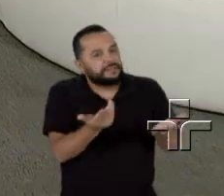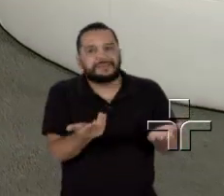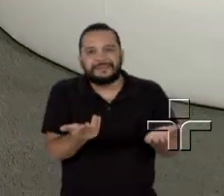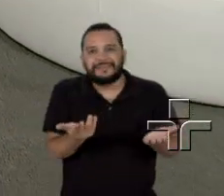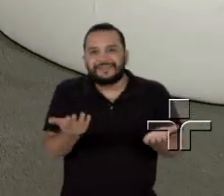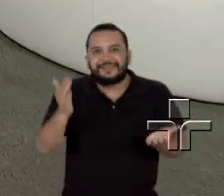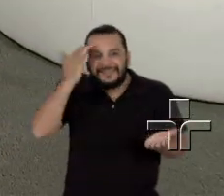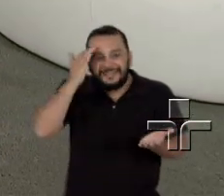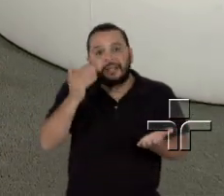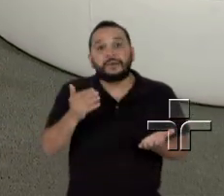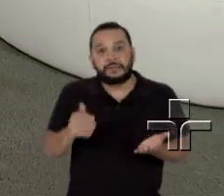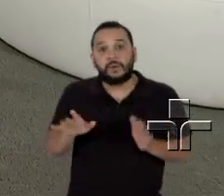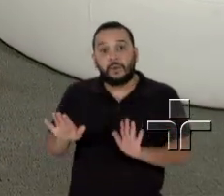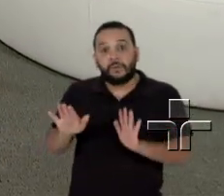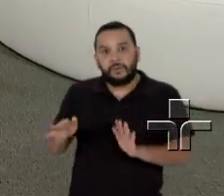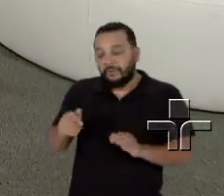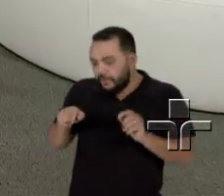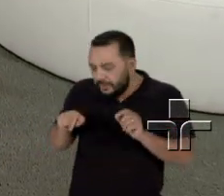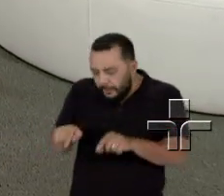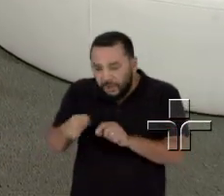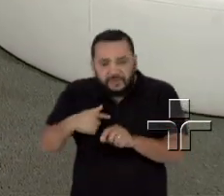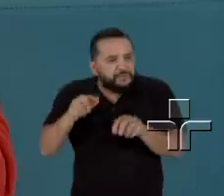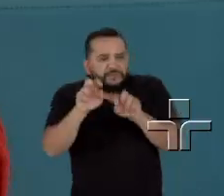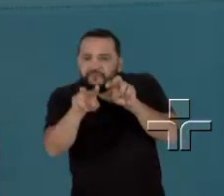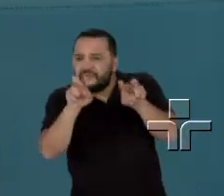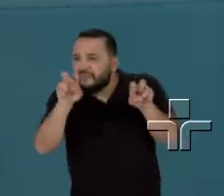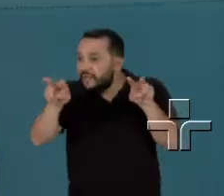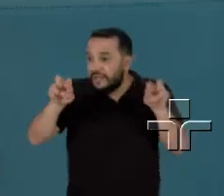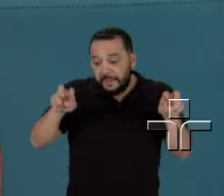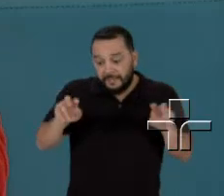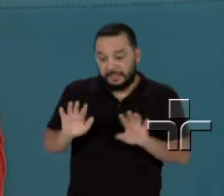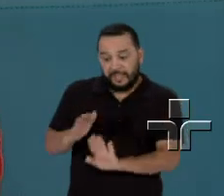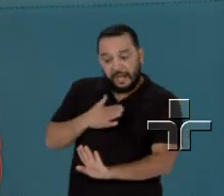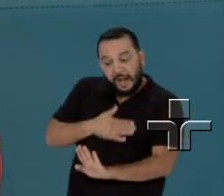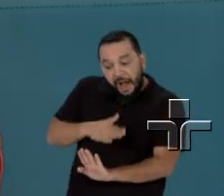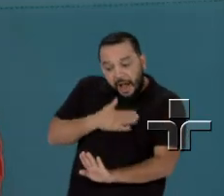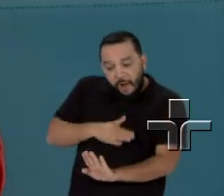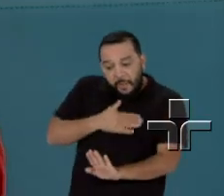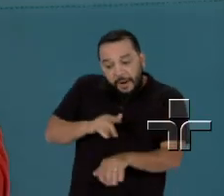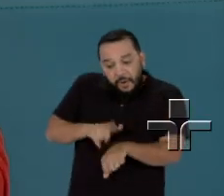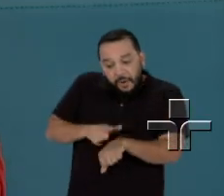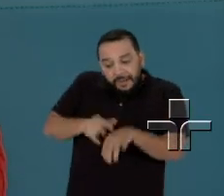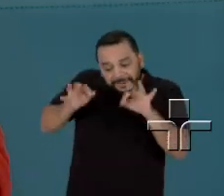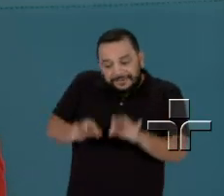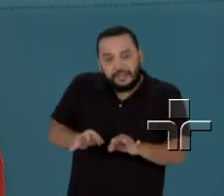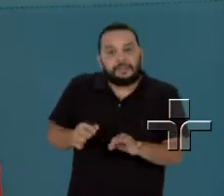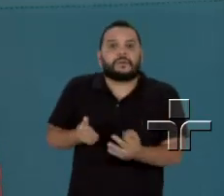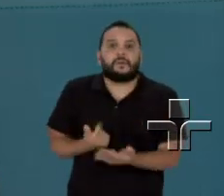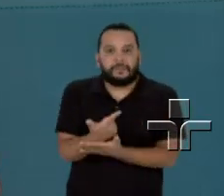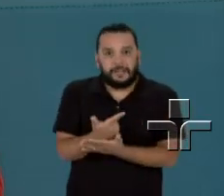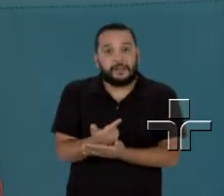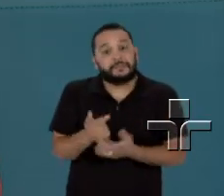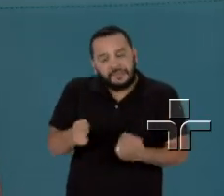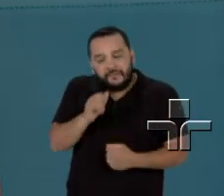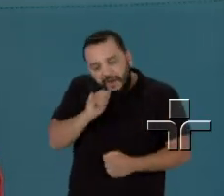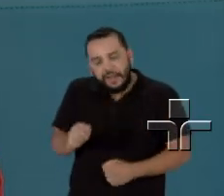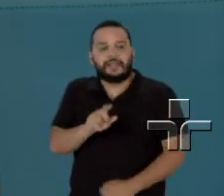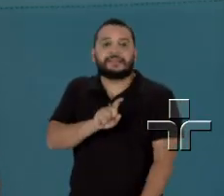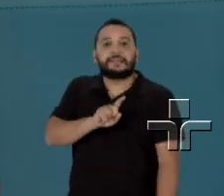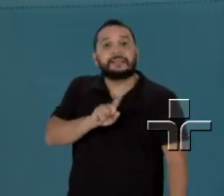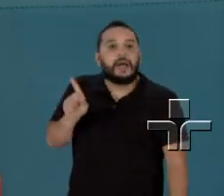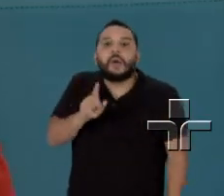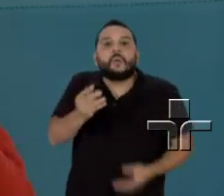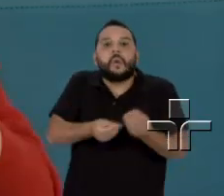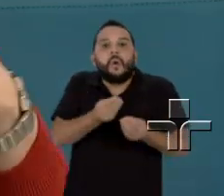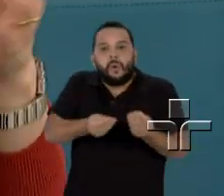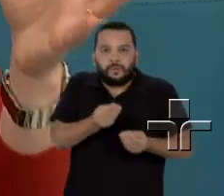tem que ficar aqui você pode ver tudo que existe de bom mas não é pra você e isso não é legal né mas dizer não de outra forma dizendo